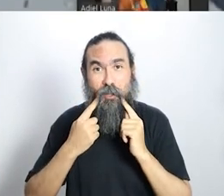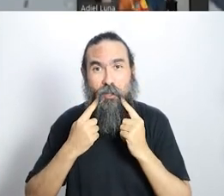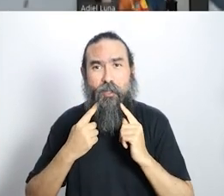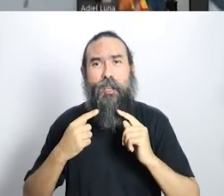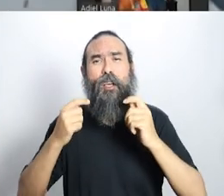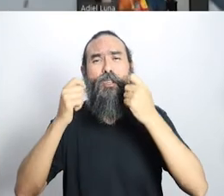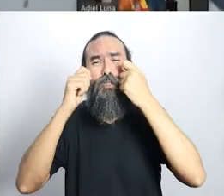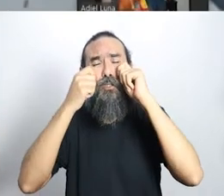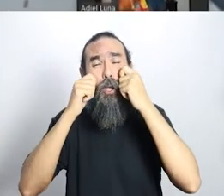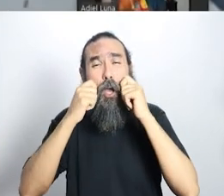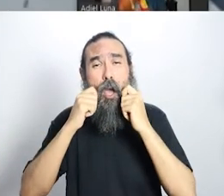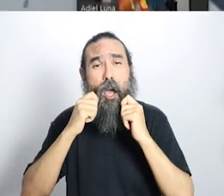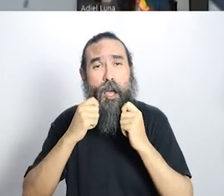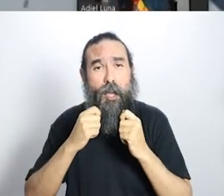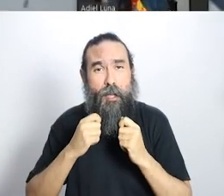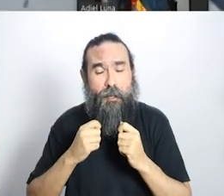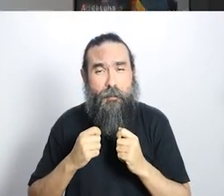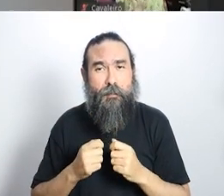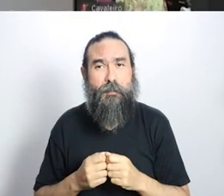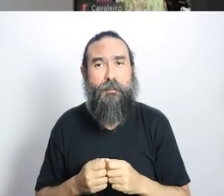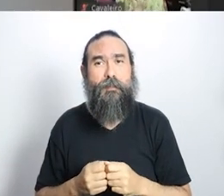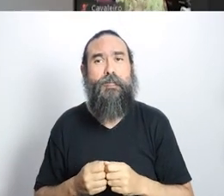Lita Maracá.